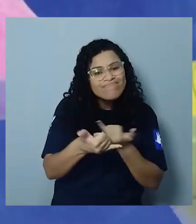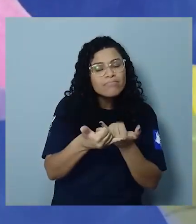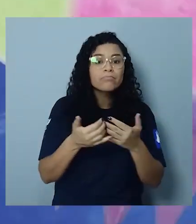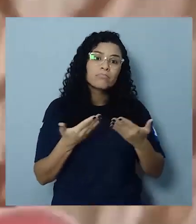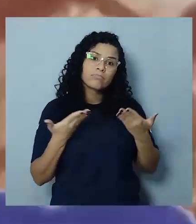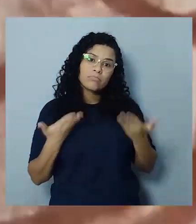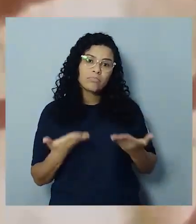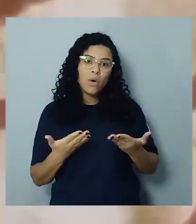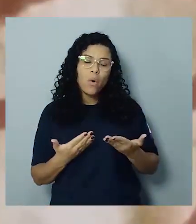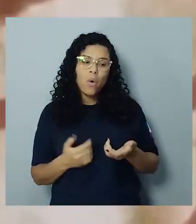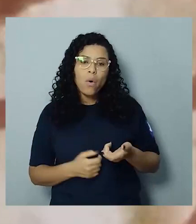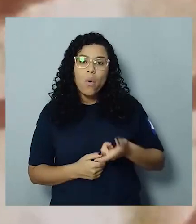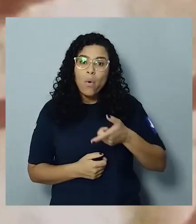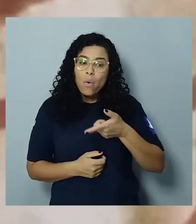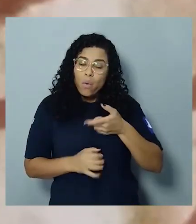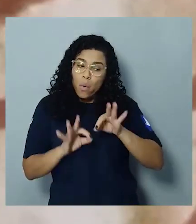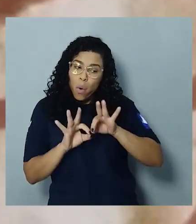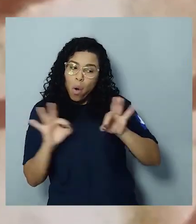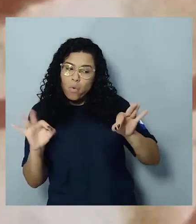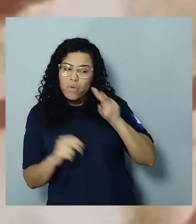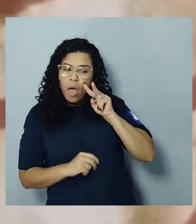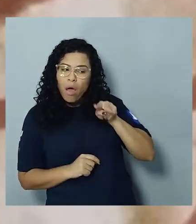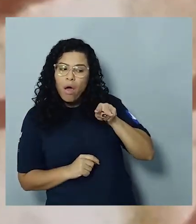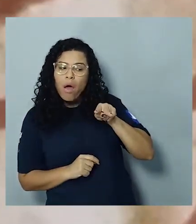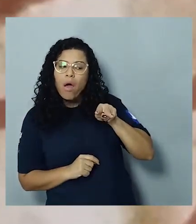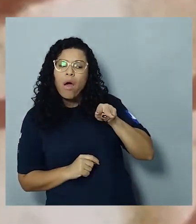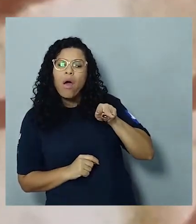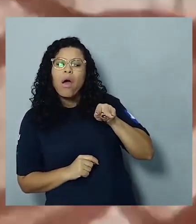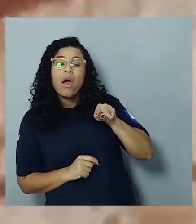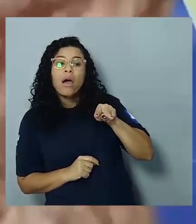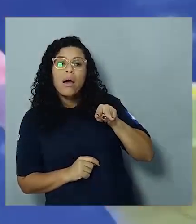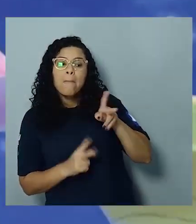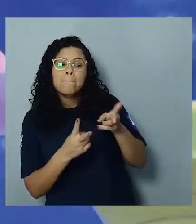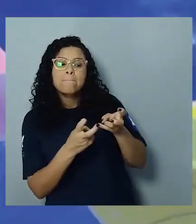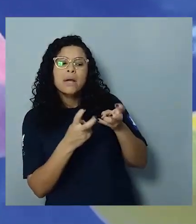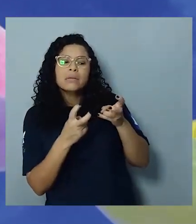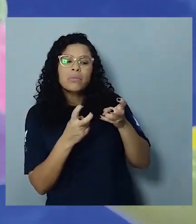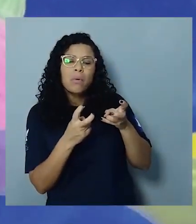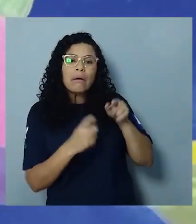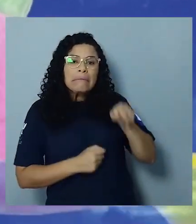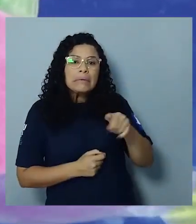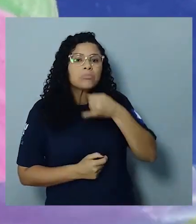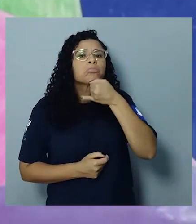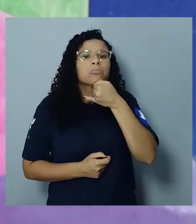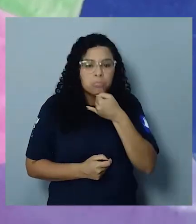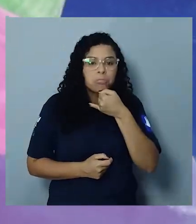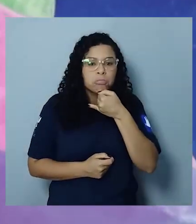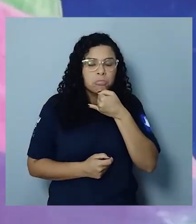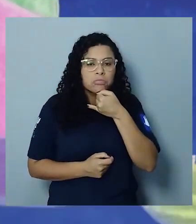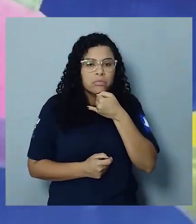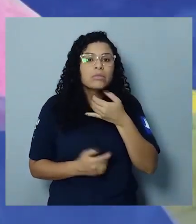pouco então de longe ela observava e viu o conto ele estava